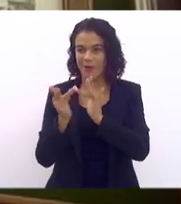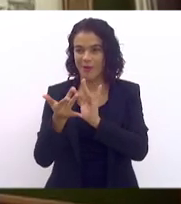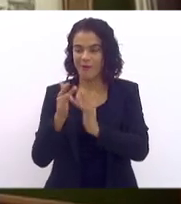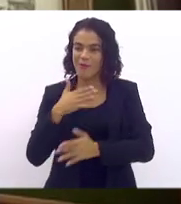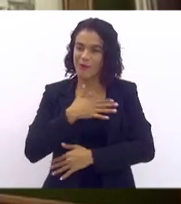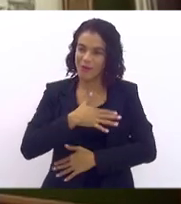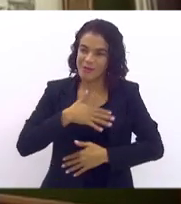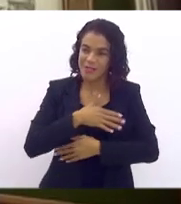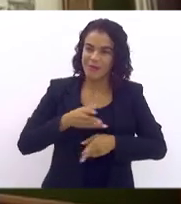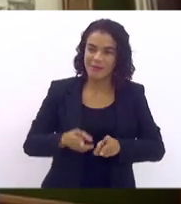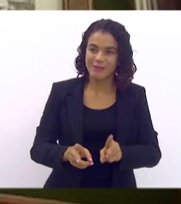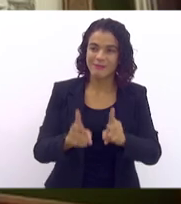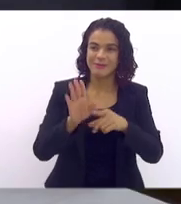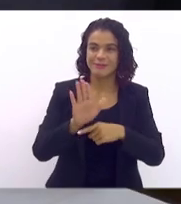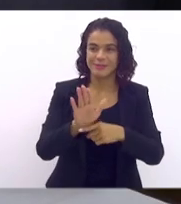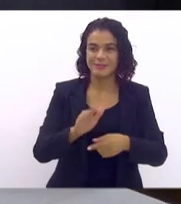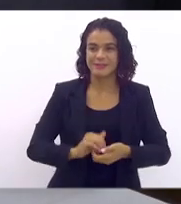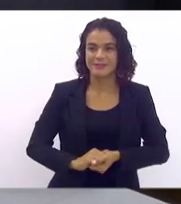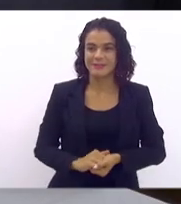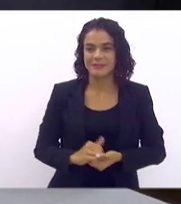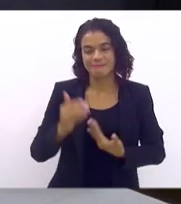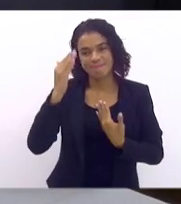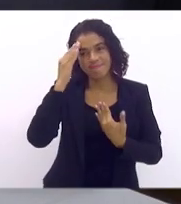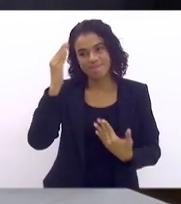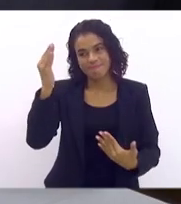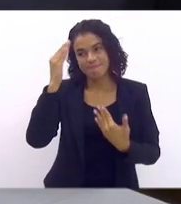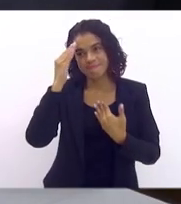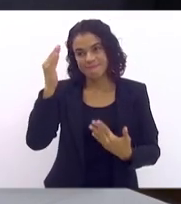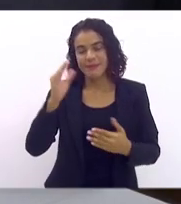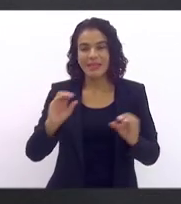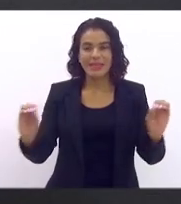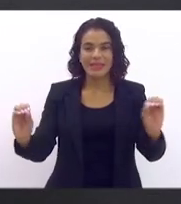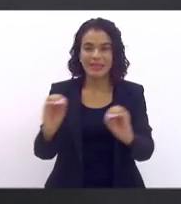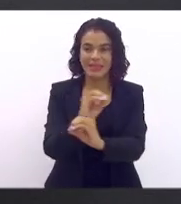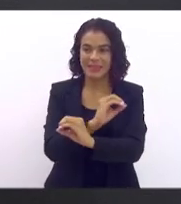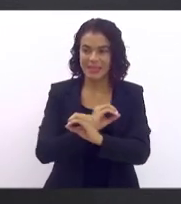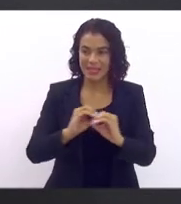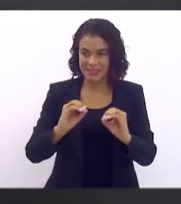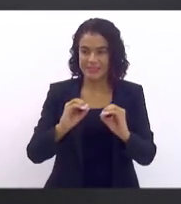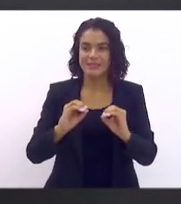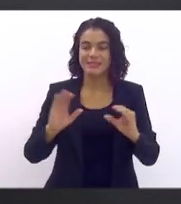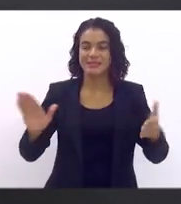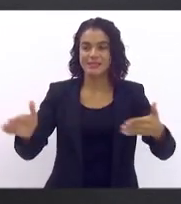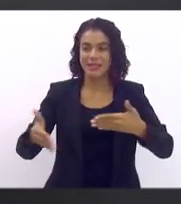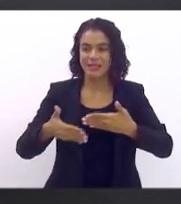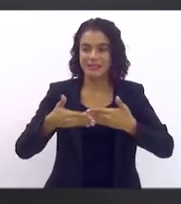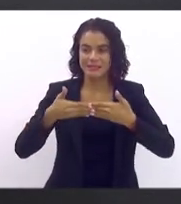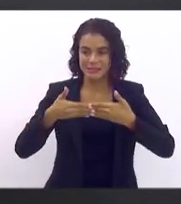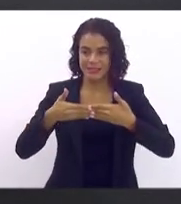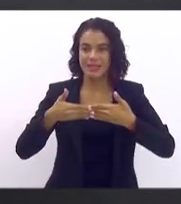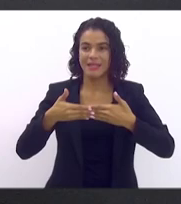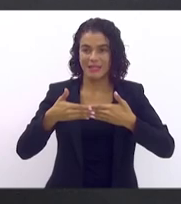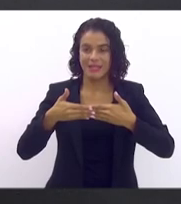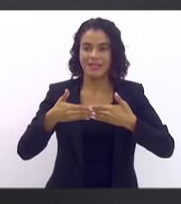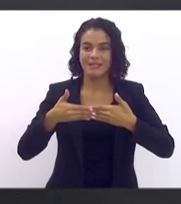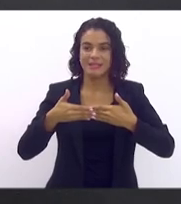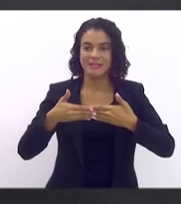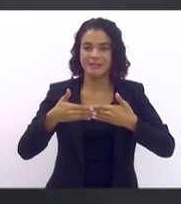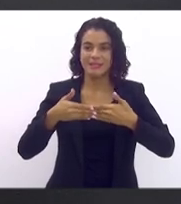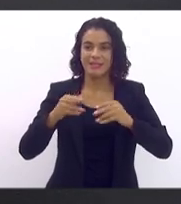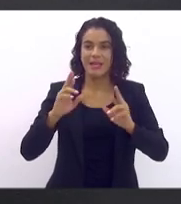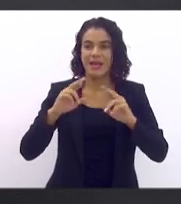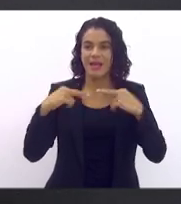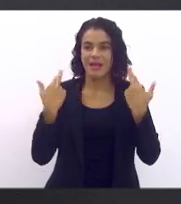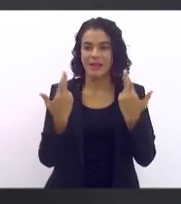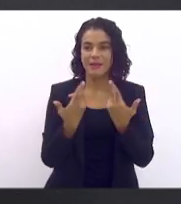poder continuar ajudando também. Obrigada. Então, nada mais havendo a tratar, declaro encerrada a presente